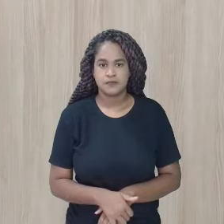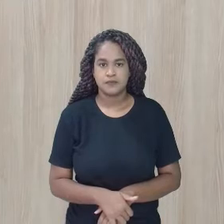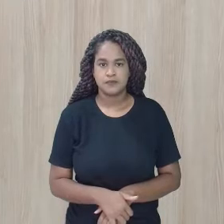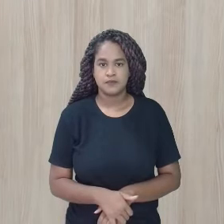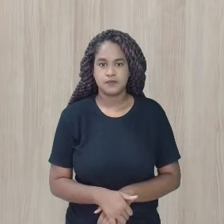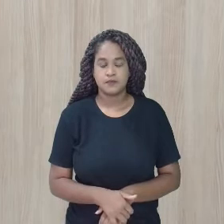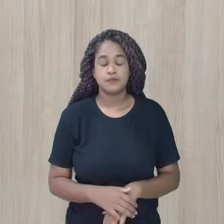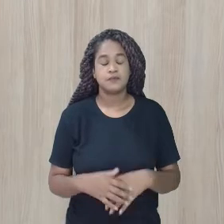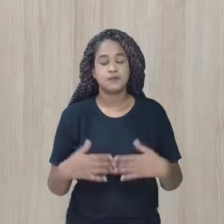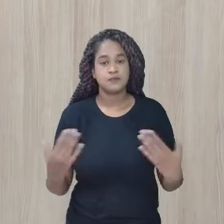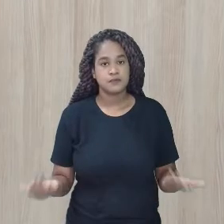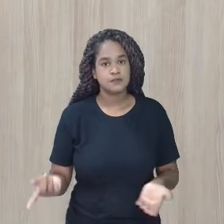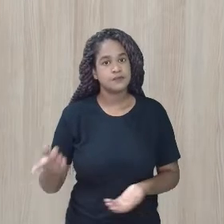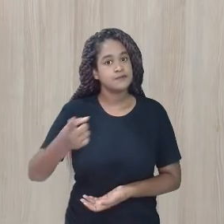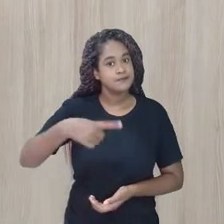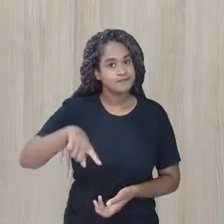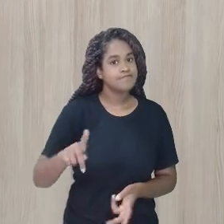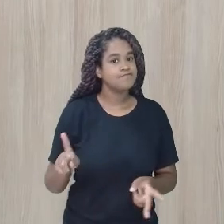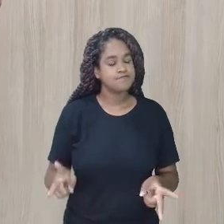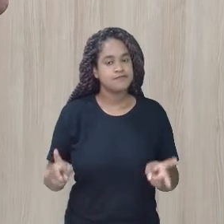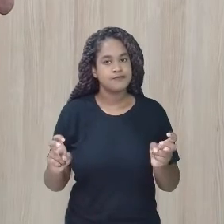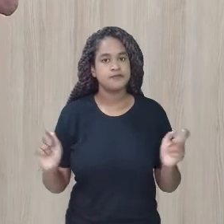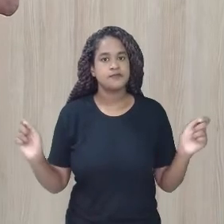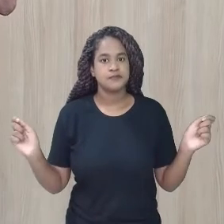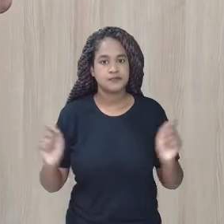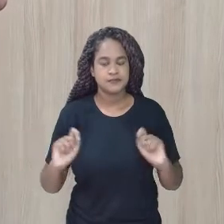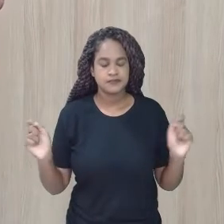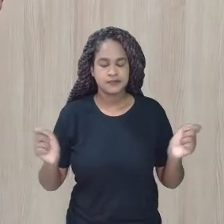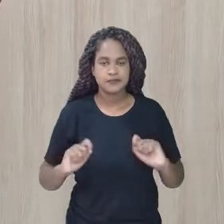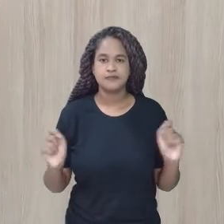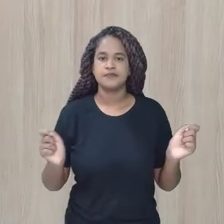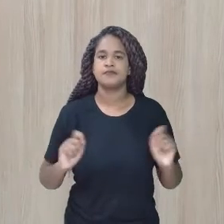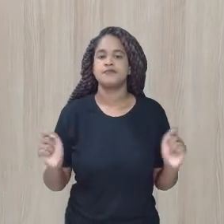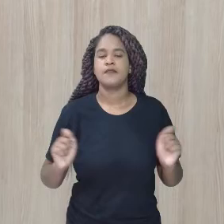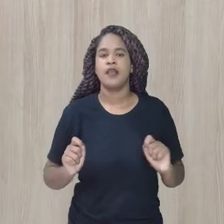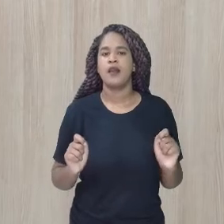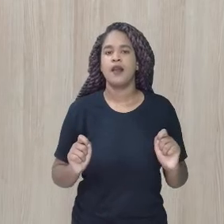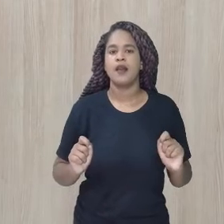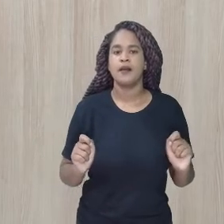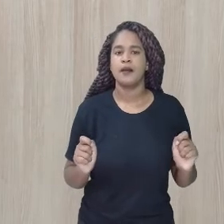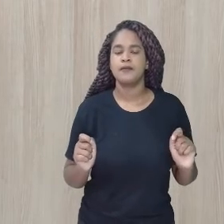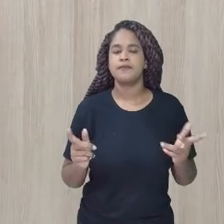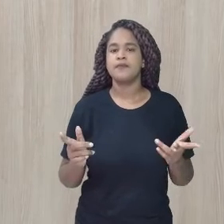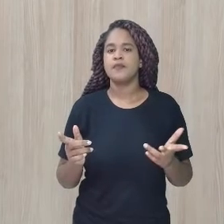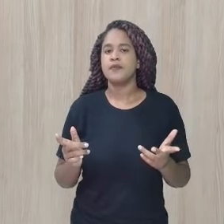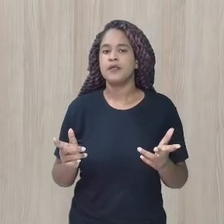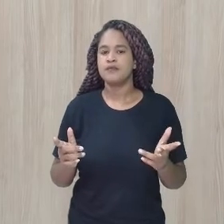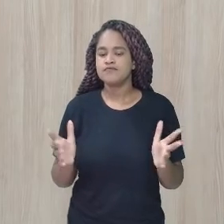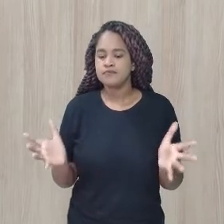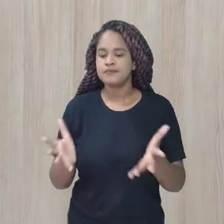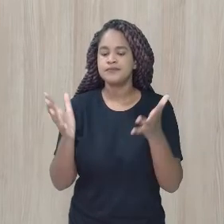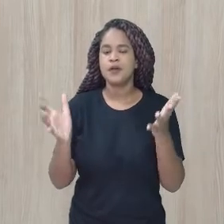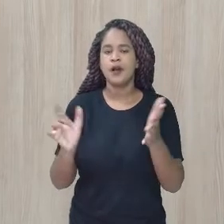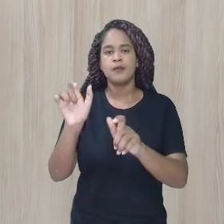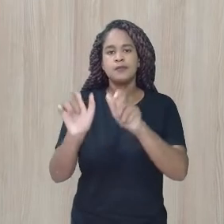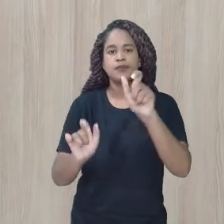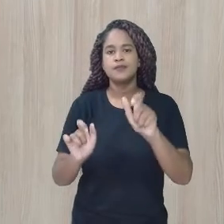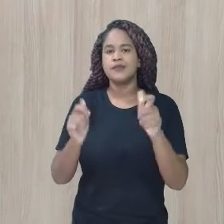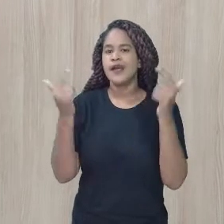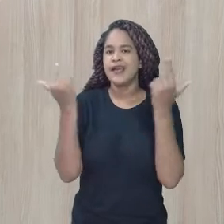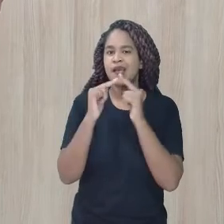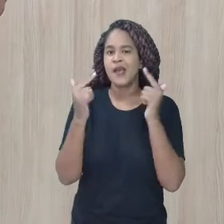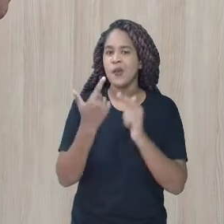Então, vocês percebam que podemos fazer graça, fazer o outro rir, né? De outras formas. Então,